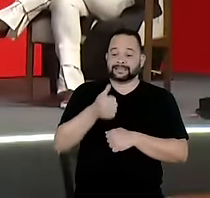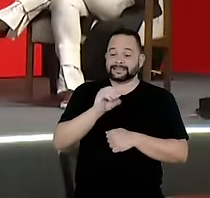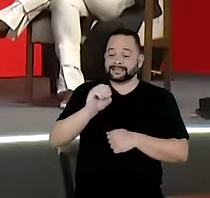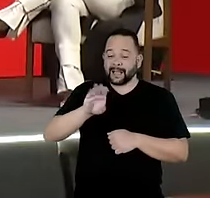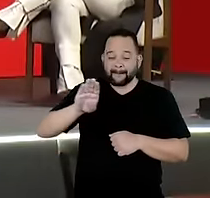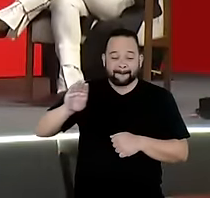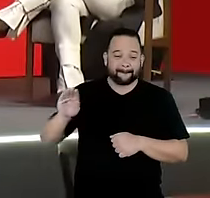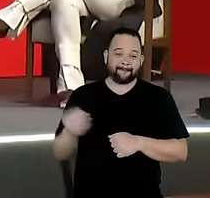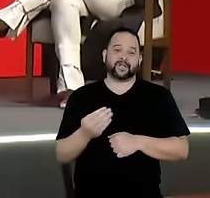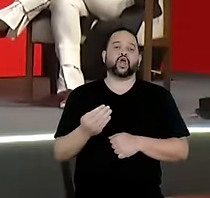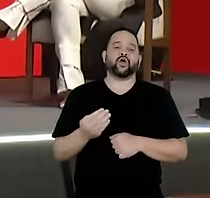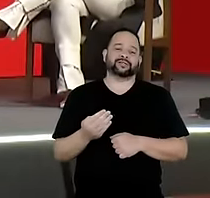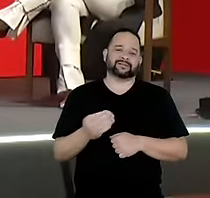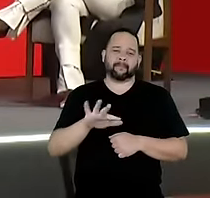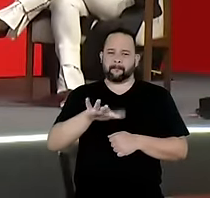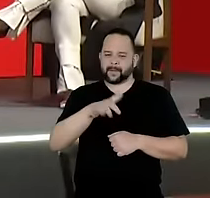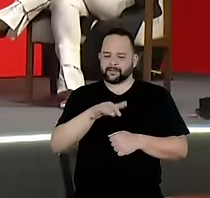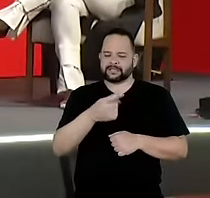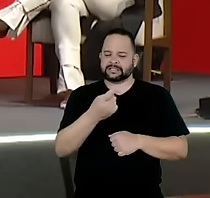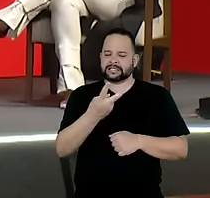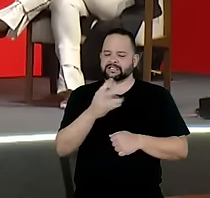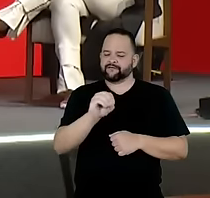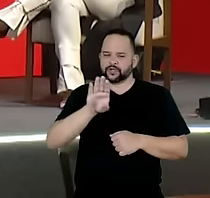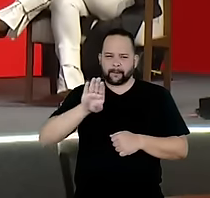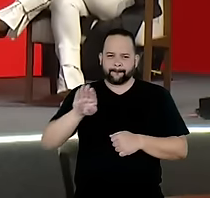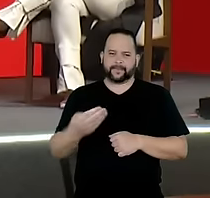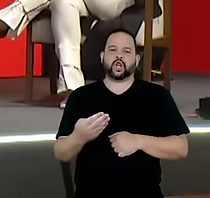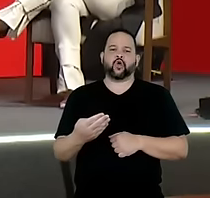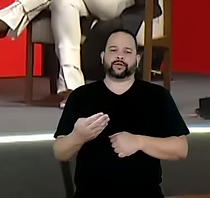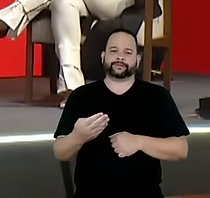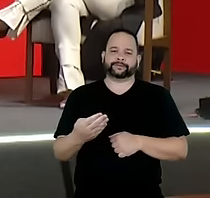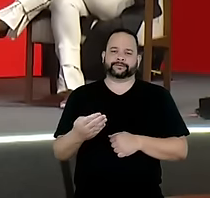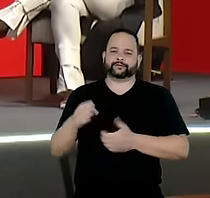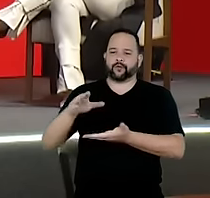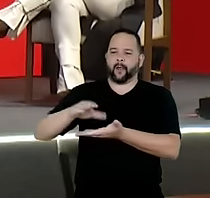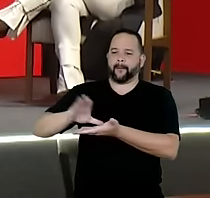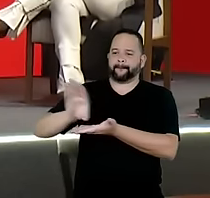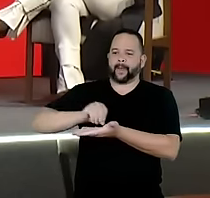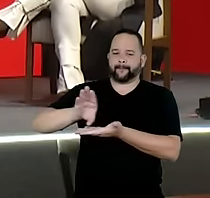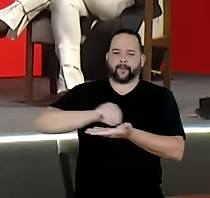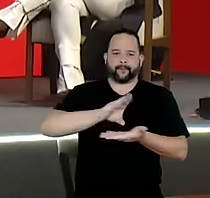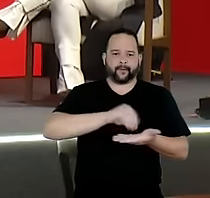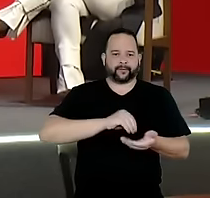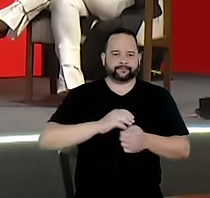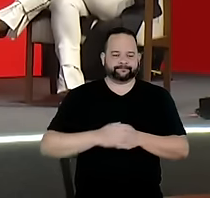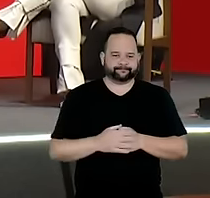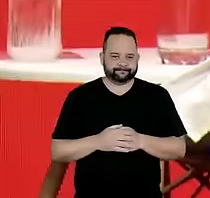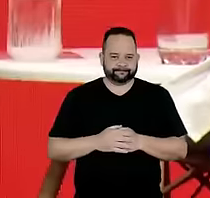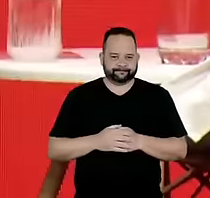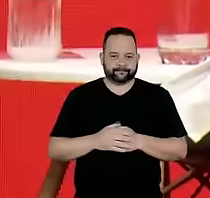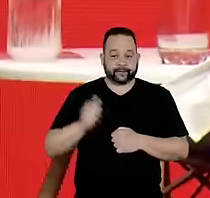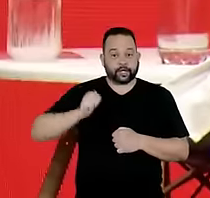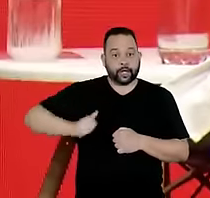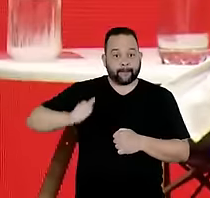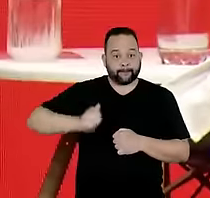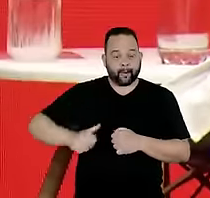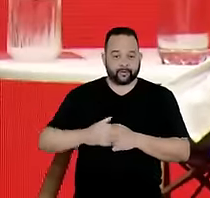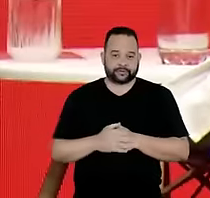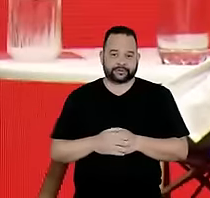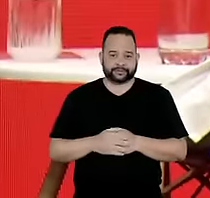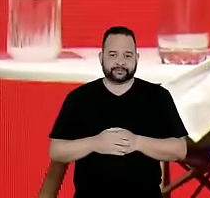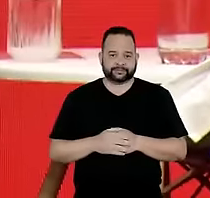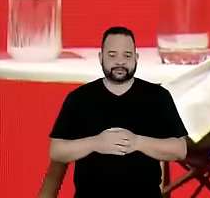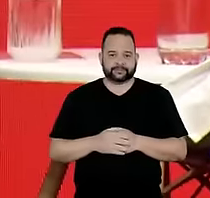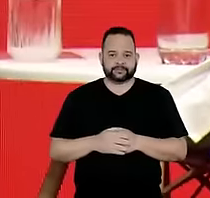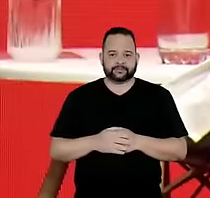bilhões a gente tá em nível de valuation muito depreciado num cenário em que ó o cenário que a gente tá exposição